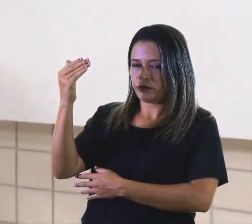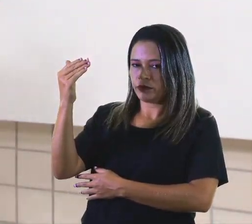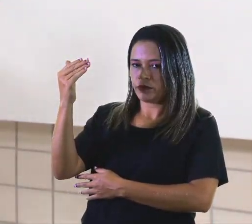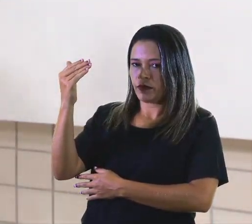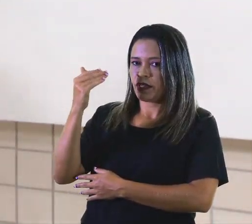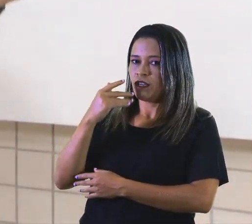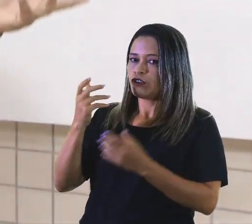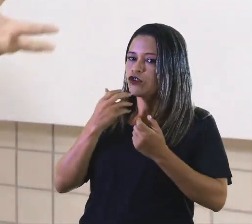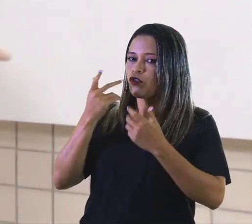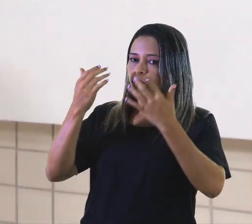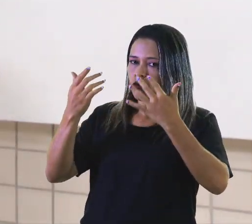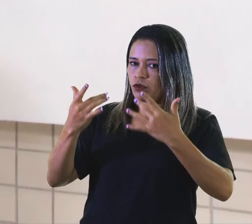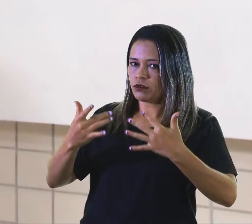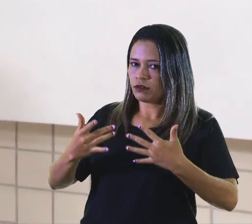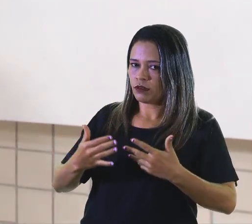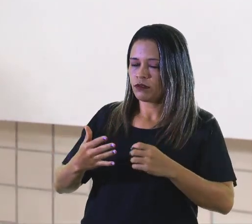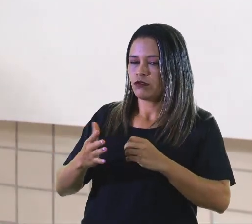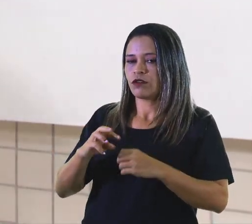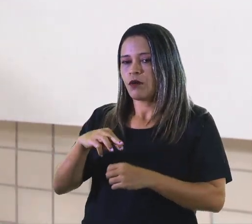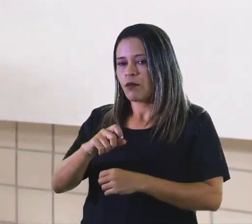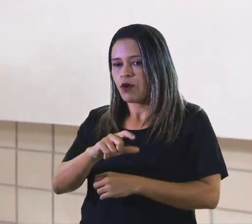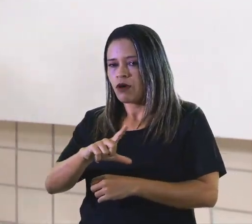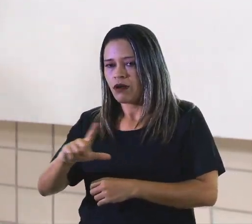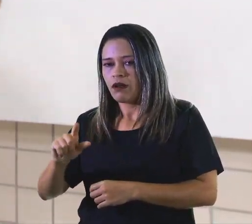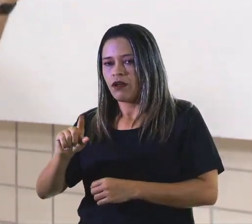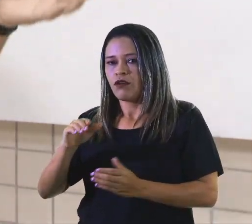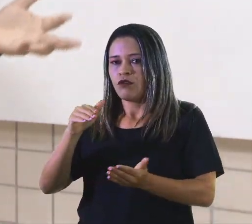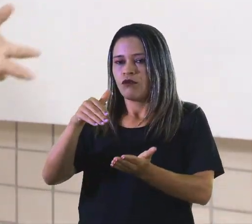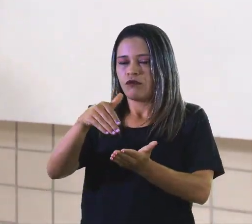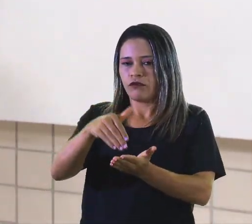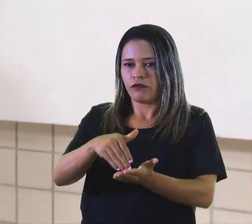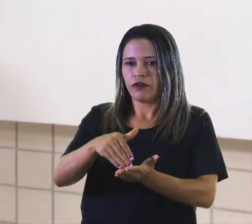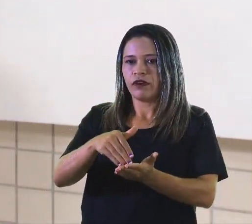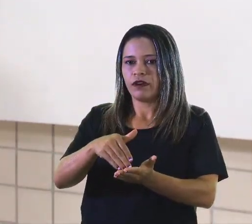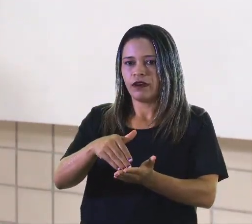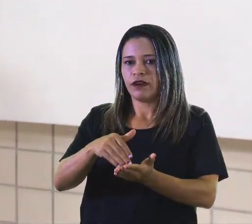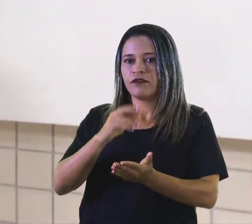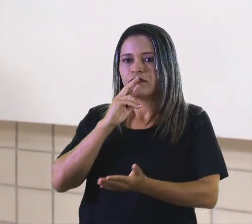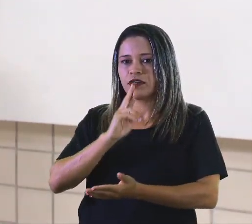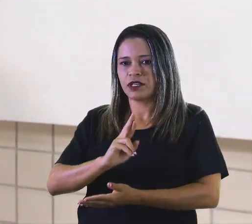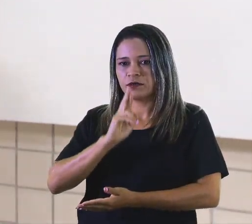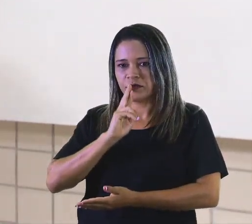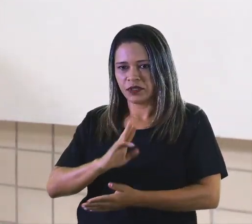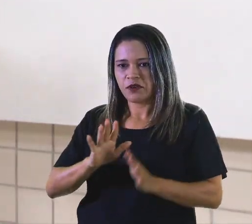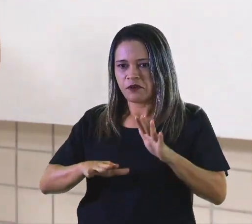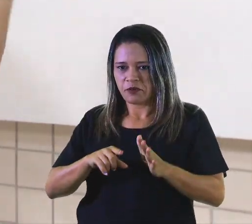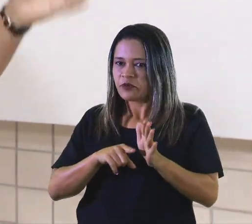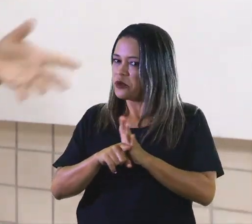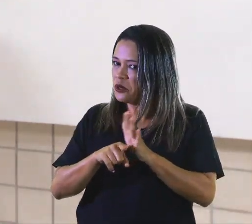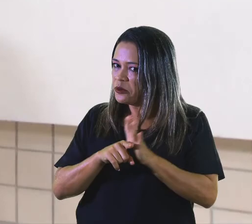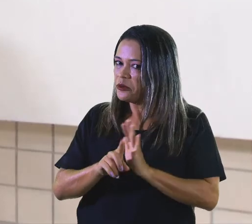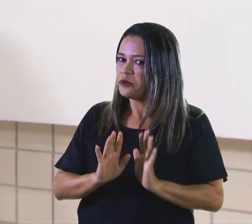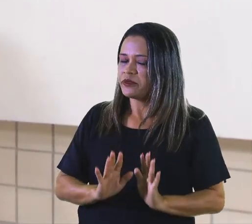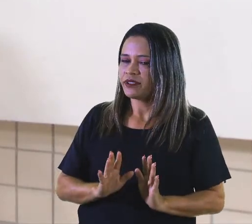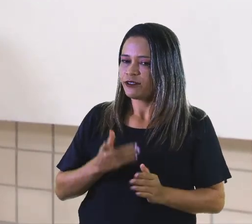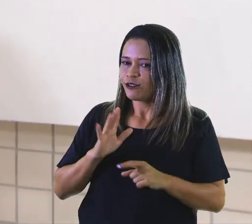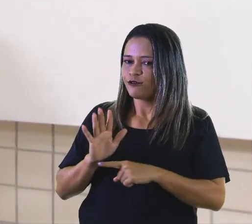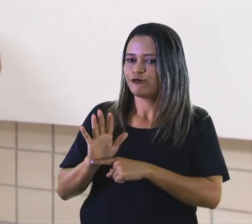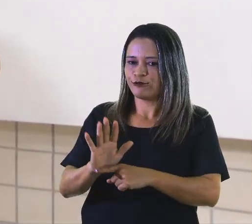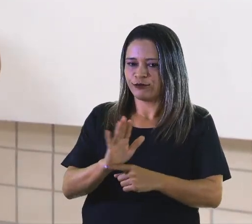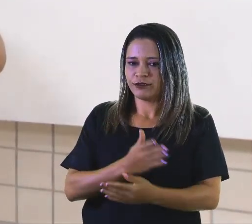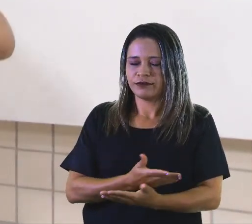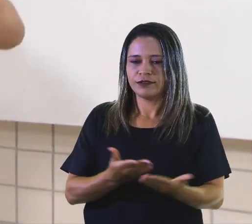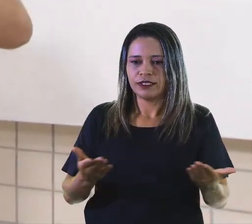estou aqui contando toda a moral da história, e no fim eu vou estar até acabando respondendo algumas questões, então eu já estou ajudando